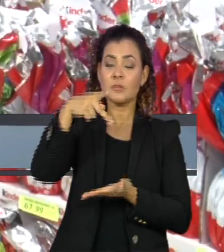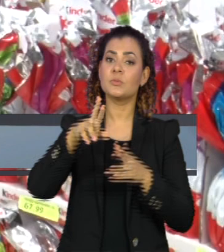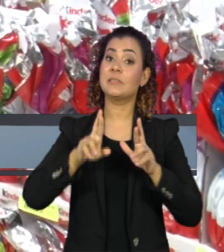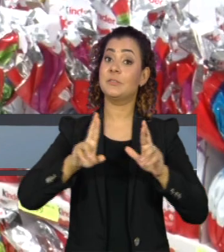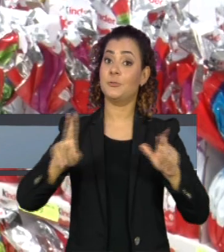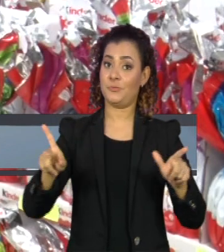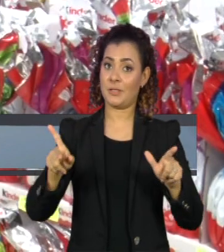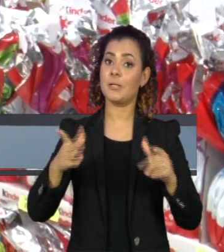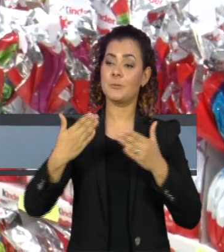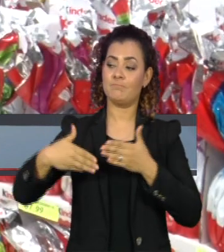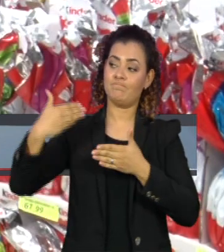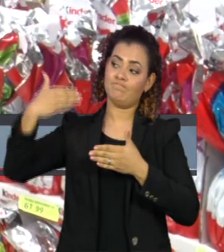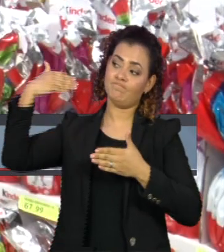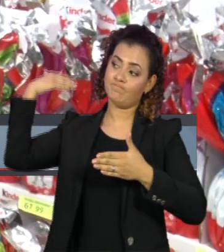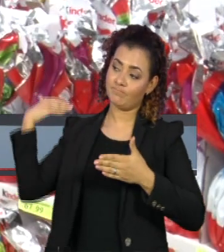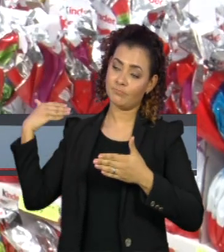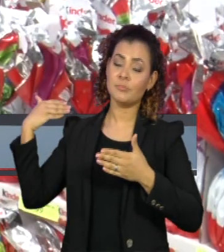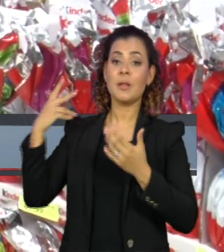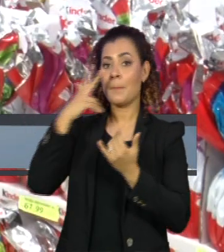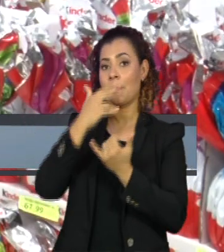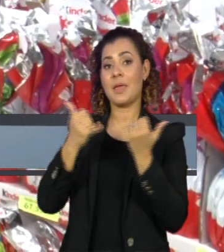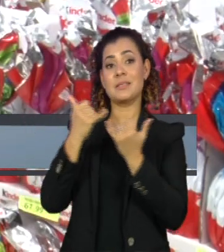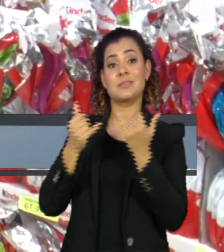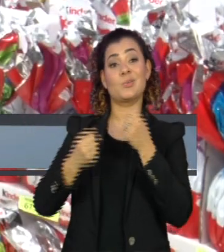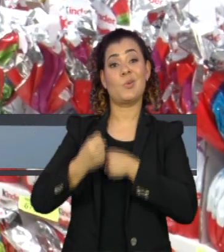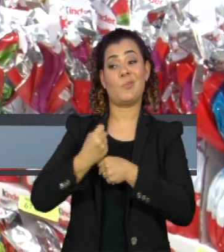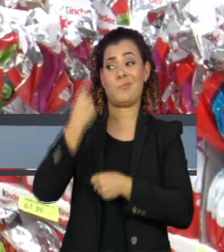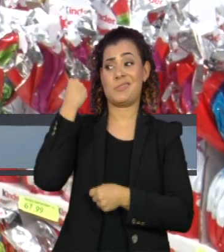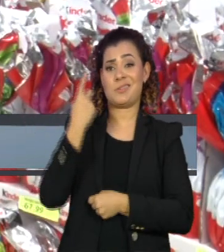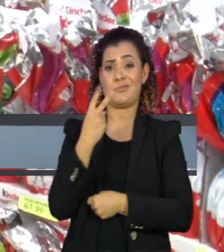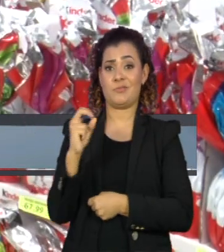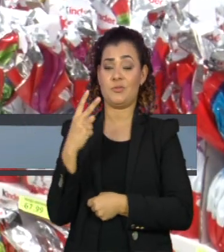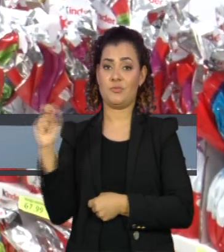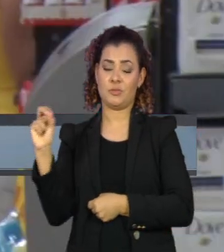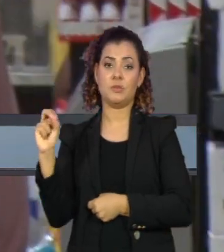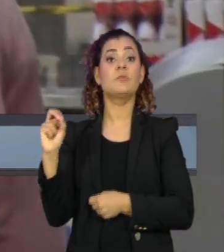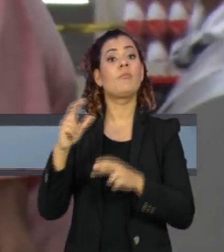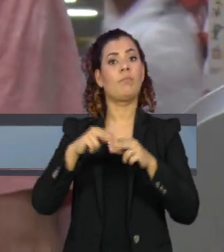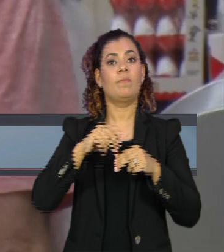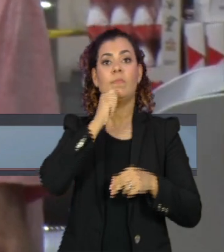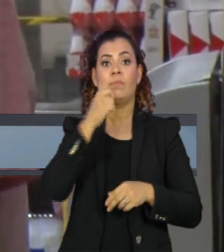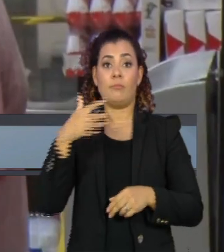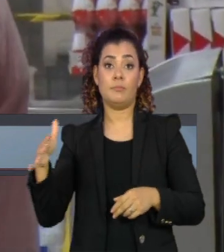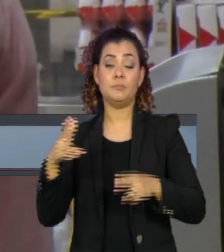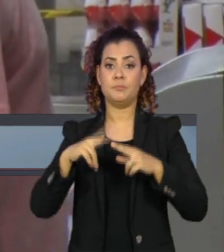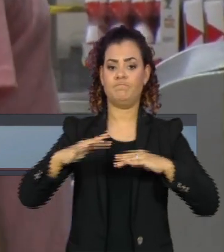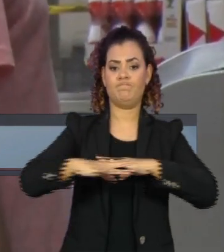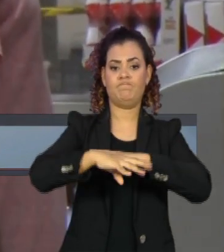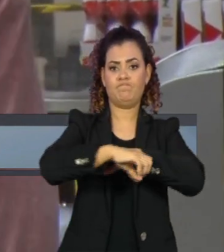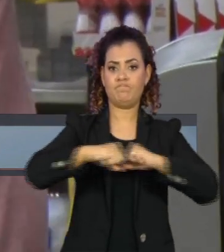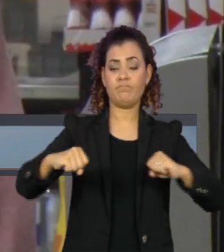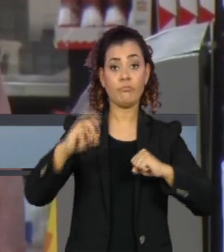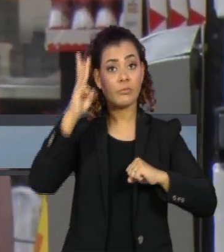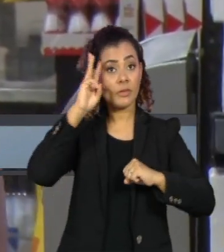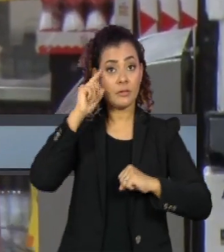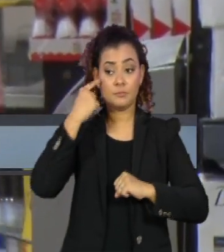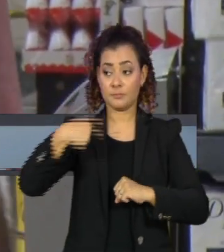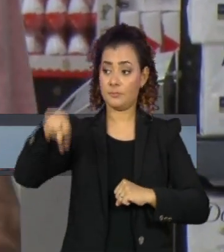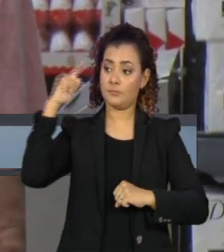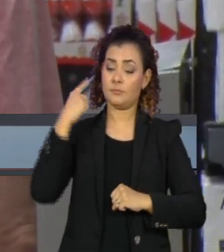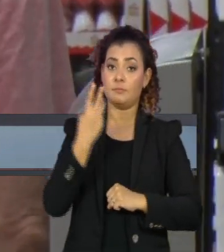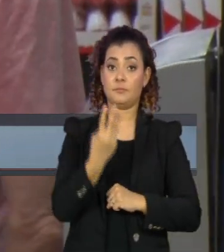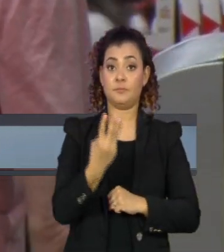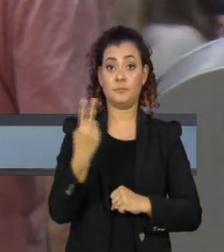dos outros anos e semelhante ao do ano passado nas cidades da Baixada Santista, em lockdown desde terça-feira, dia